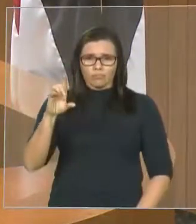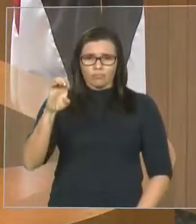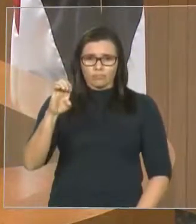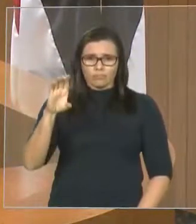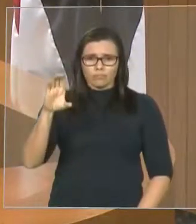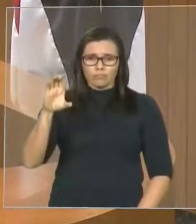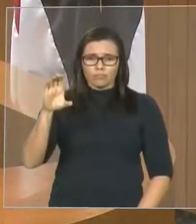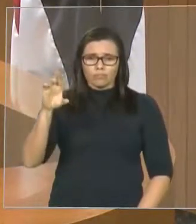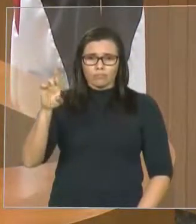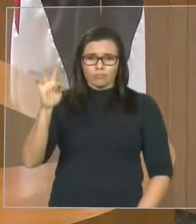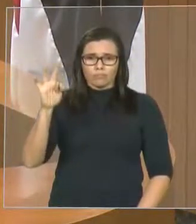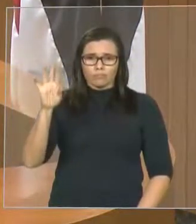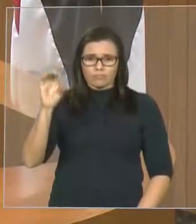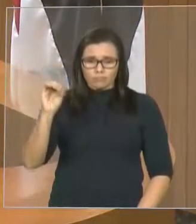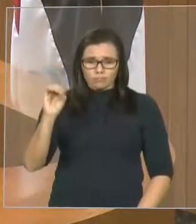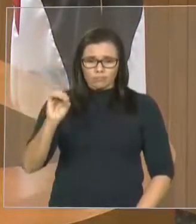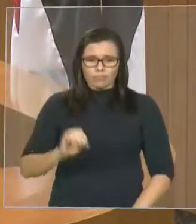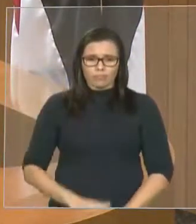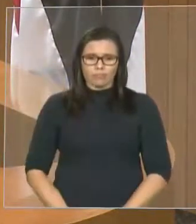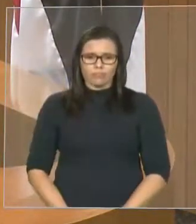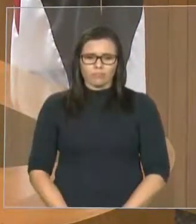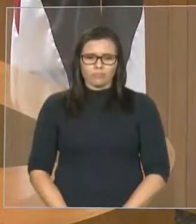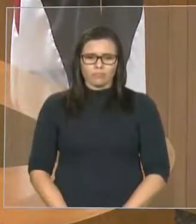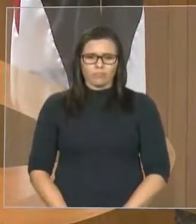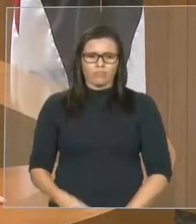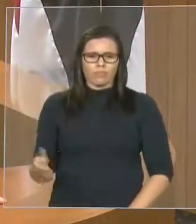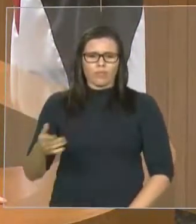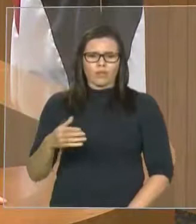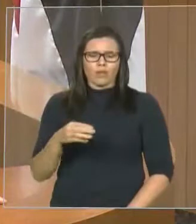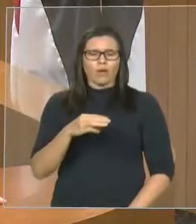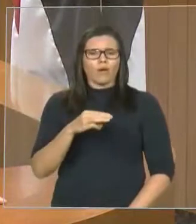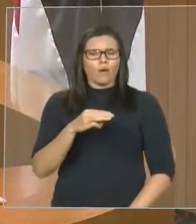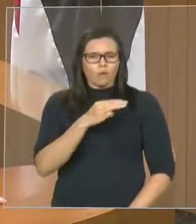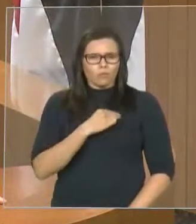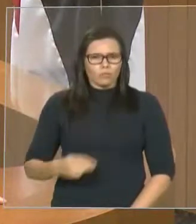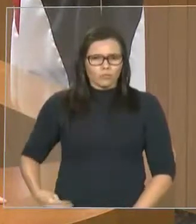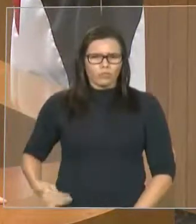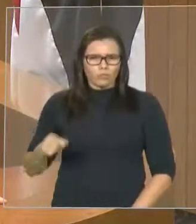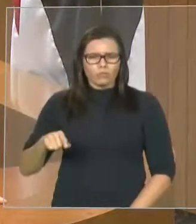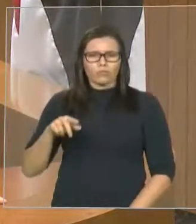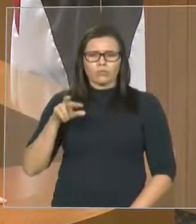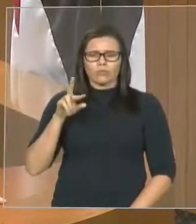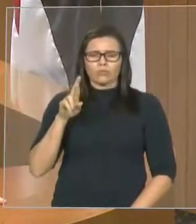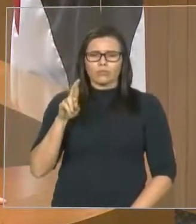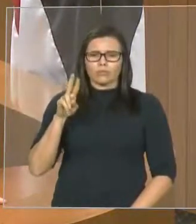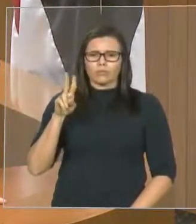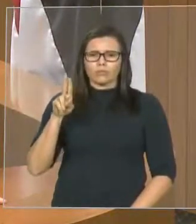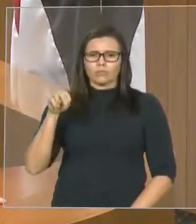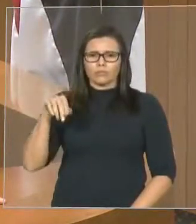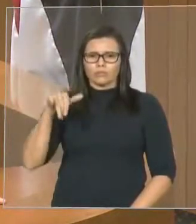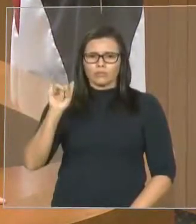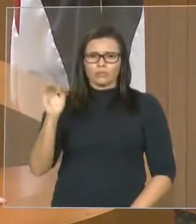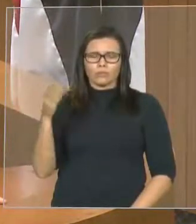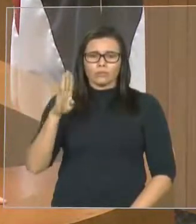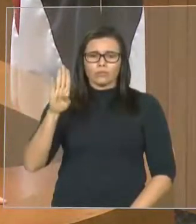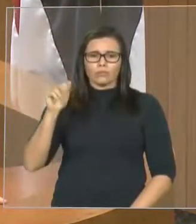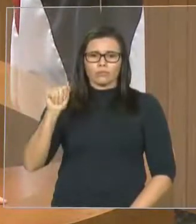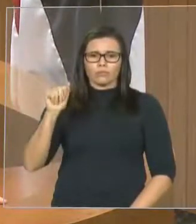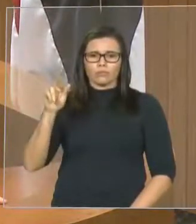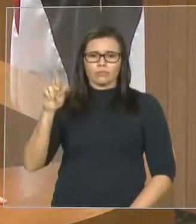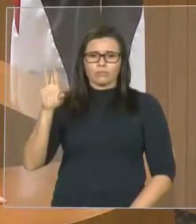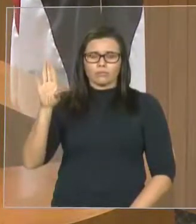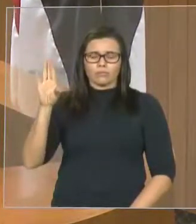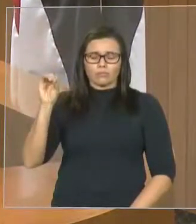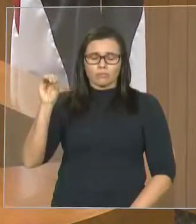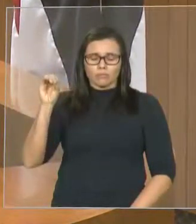2 séculos atrás, Rui Barbosa, que era o ministro da Fazenda do governo provisório, propôs, então, a criação de um órgão